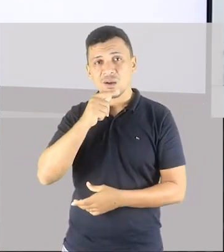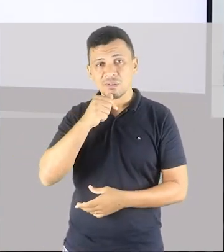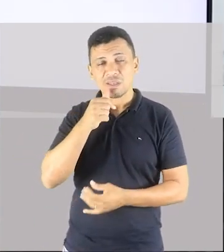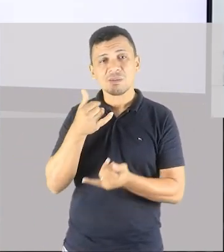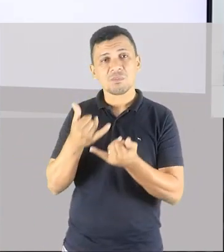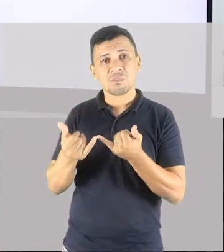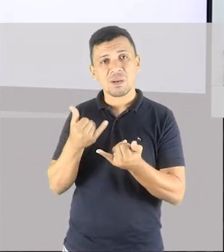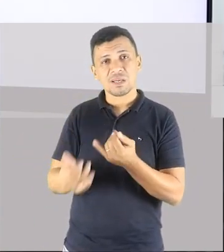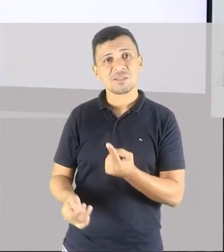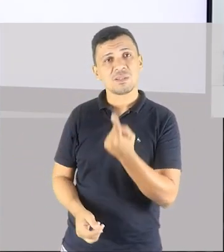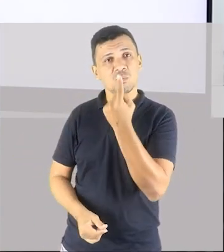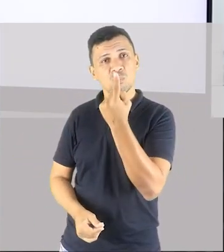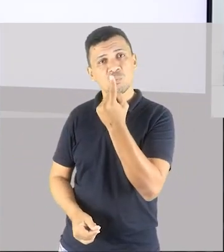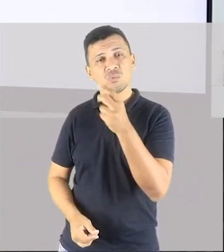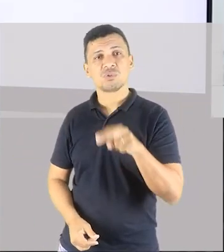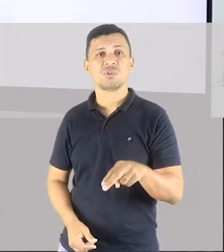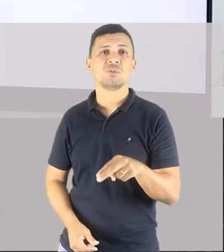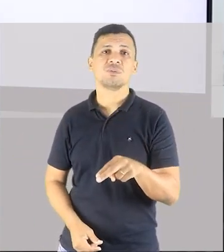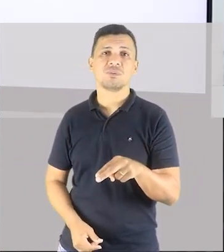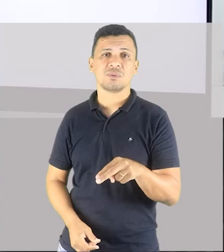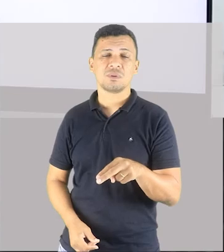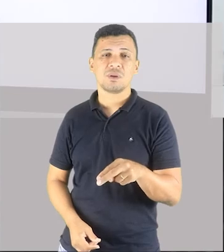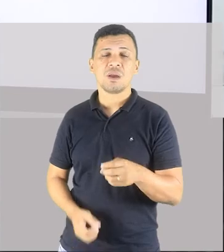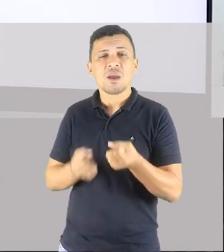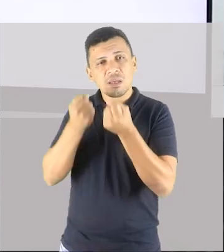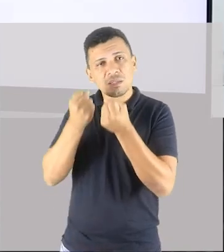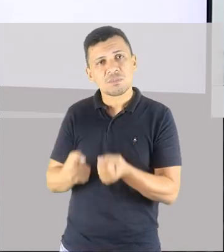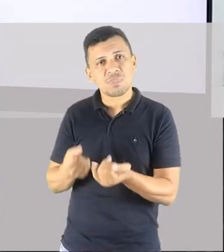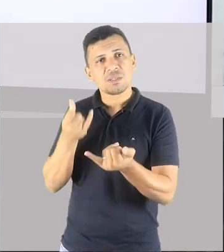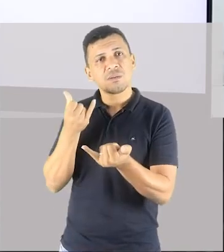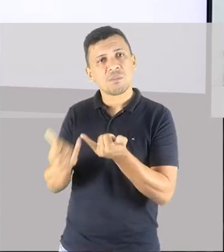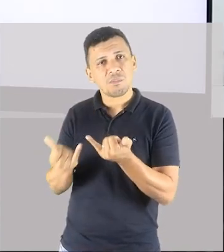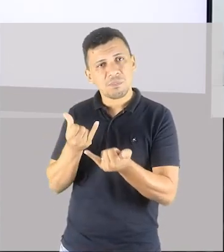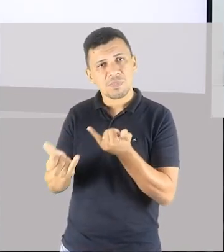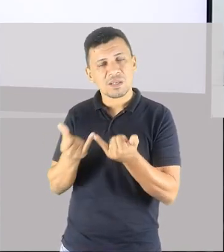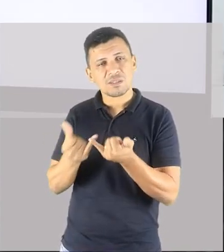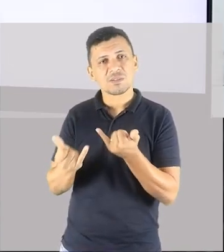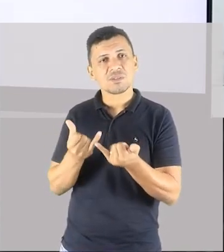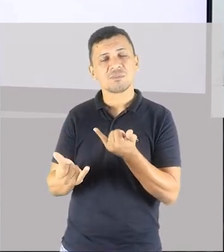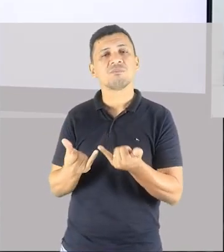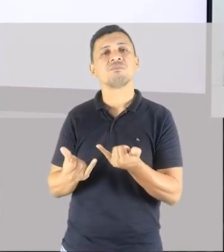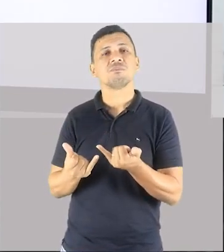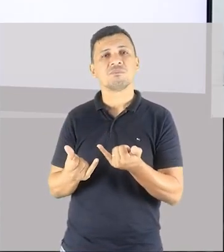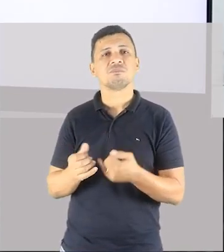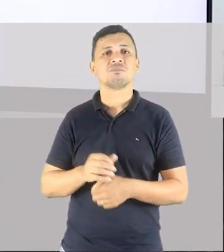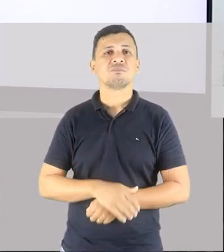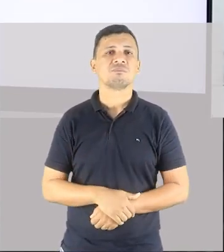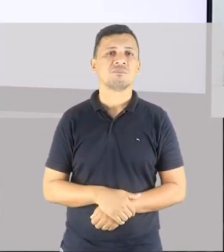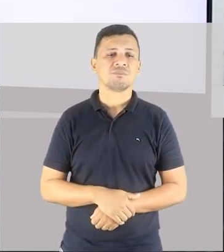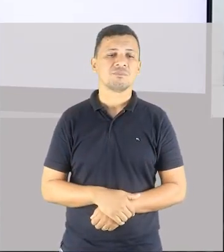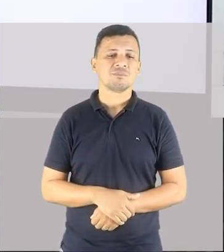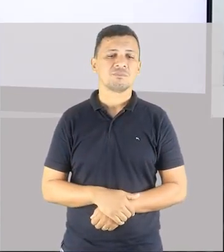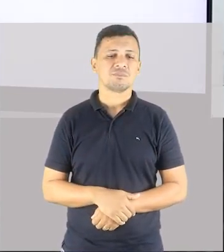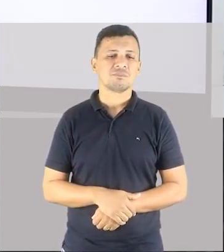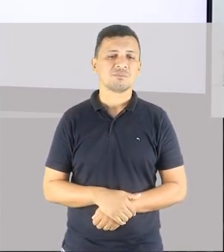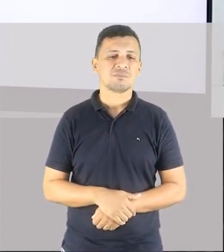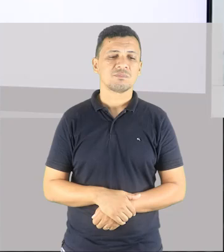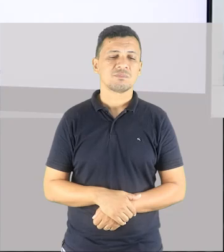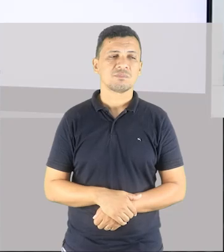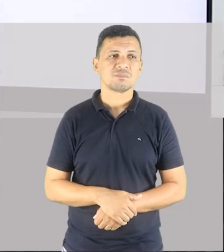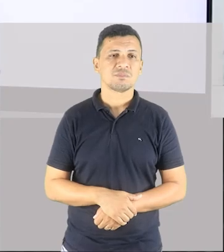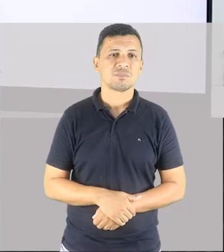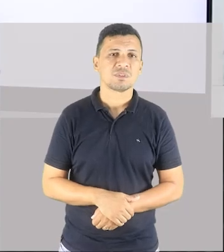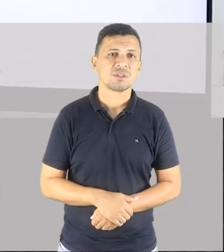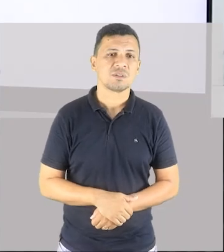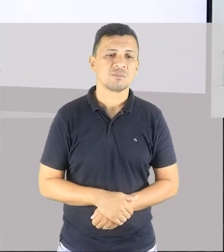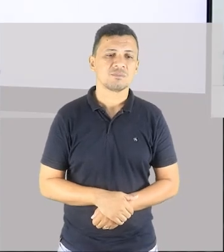parece ter 1 newton. Esse peso que parece ser, mas não é que a gente chama de peso aparente. Tá? Que é aqui